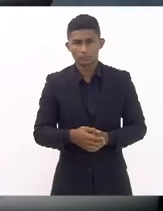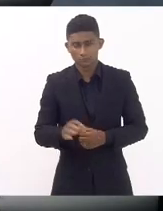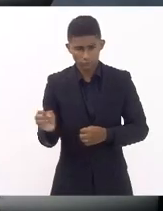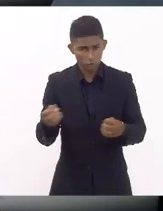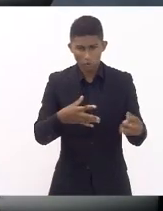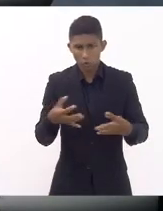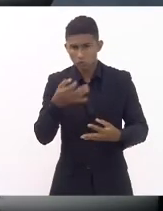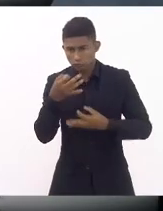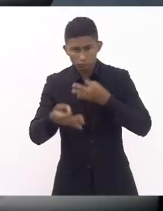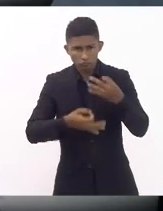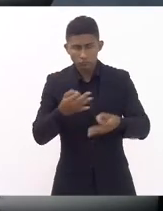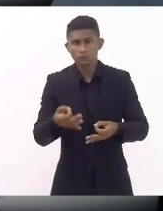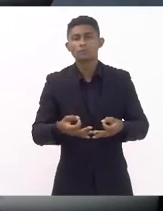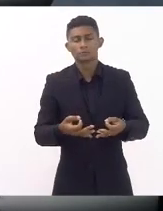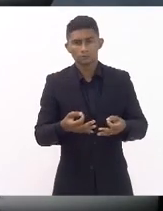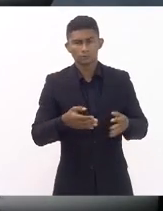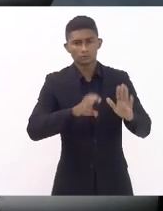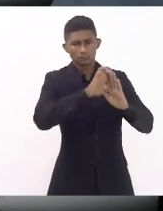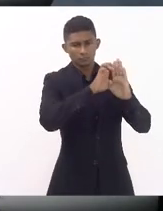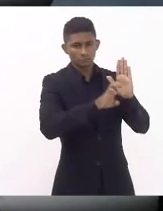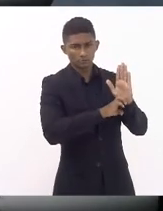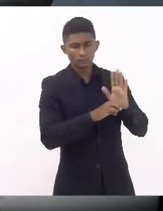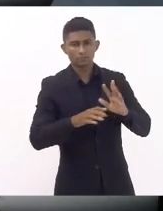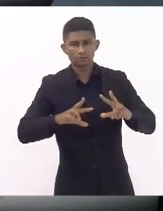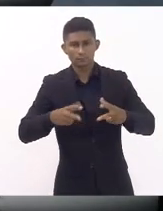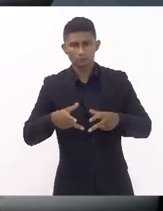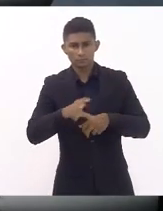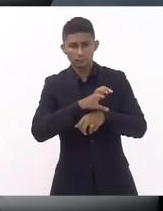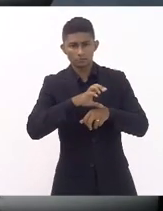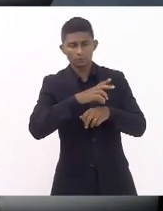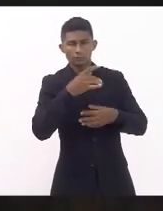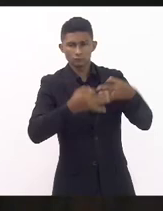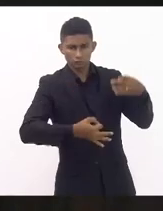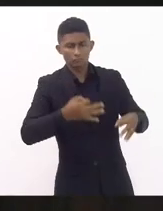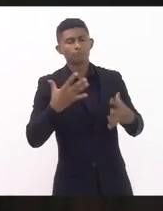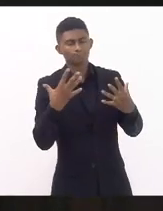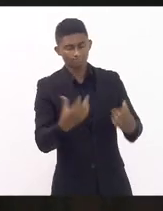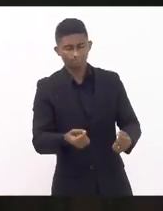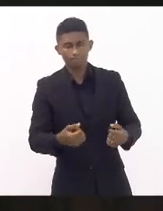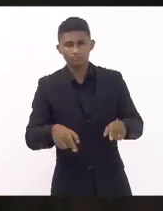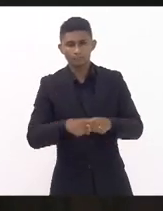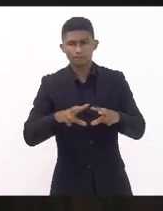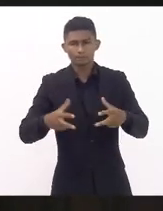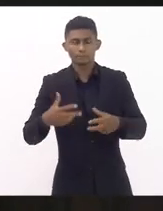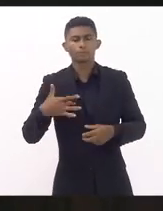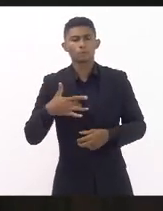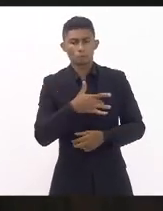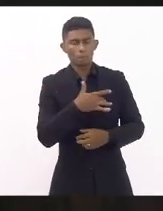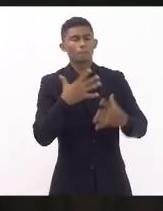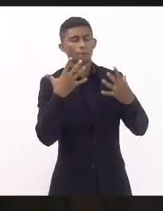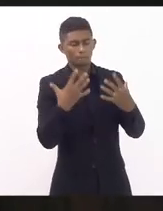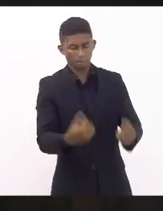Novos pareceres, as emendas de plenário da Comissão de Constituição e Justiça, favorável. De Saúde, favorável. De Assunto da Criança e do Adolescente,